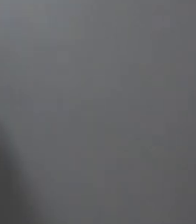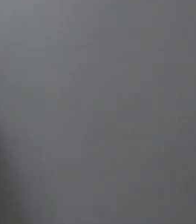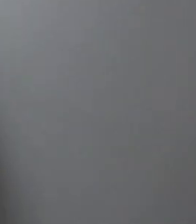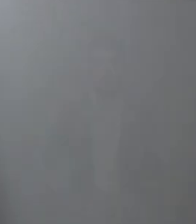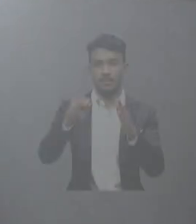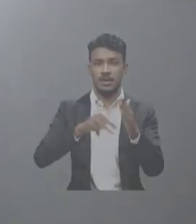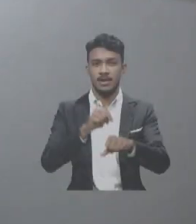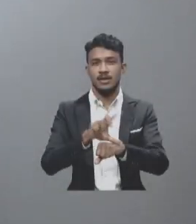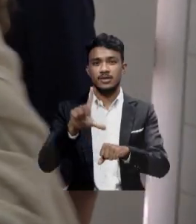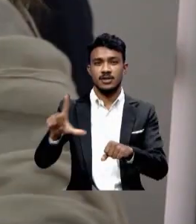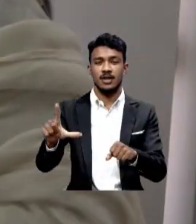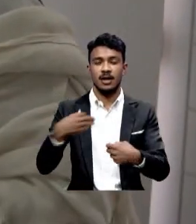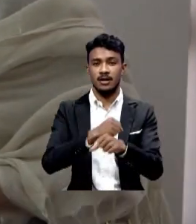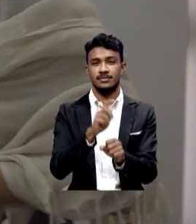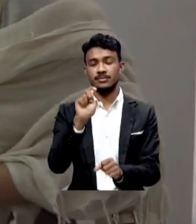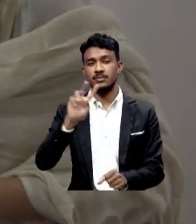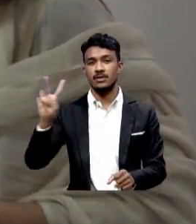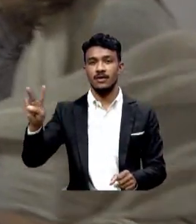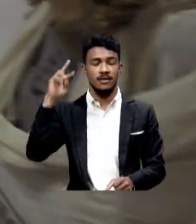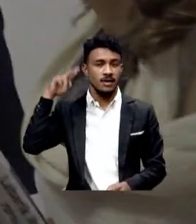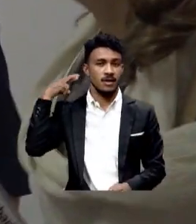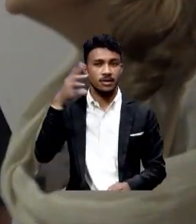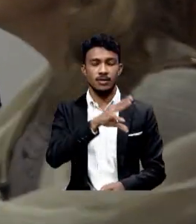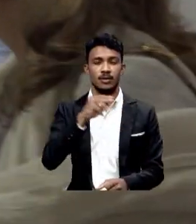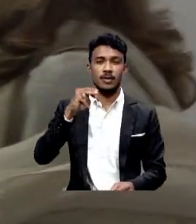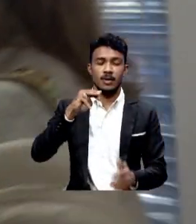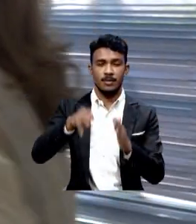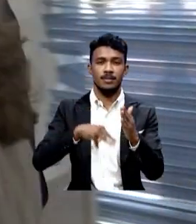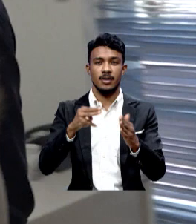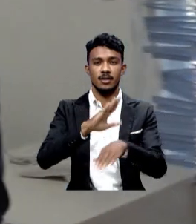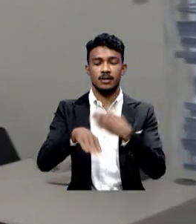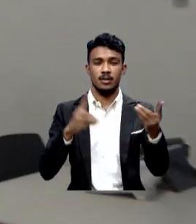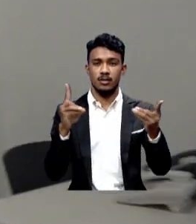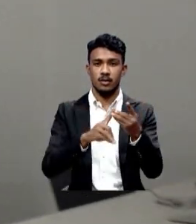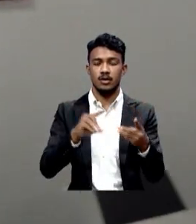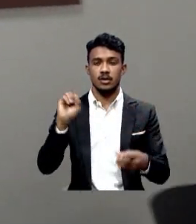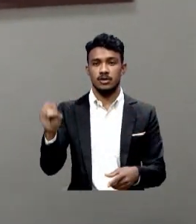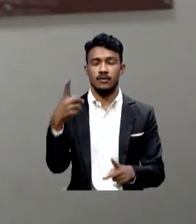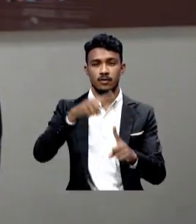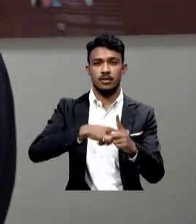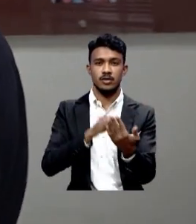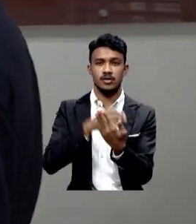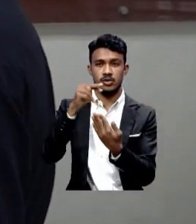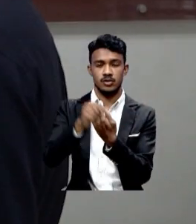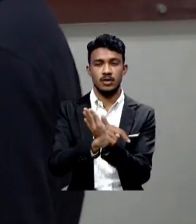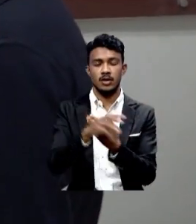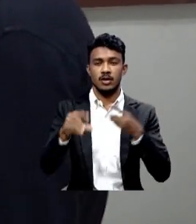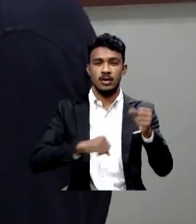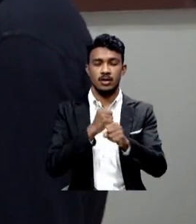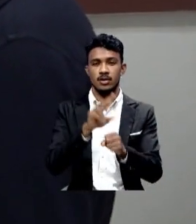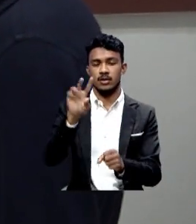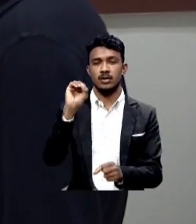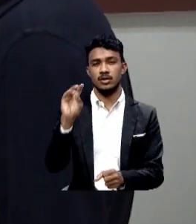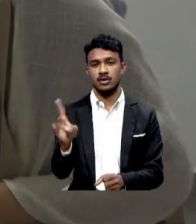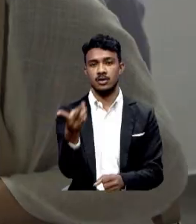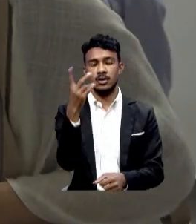Nacional lança televisão, rádio no multimédia e é Loron San Lourdes em Lima, Fulanzinho, Tinerim Rua, San Lourdes em Hito. A